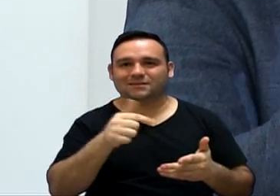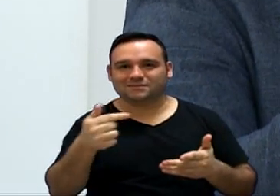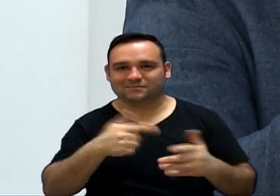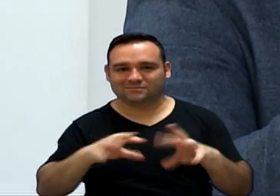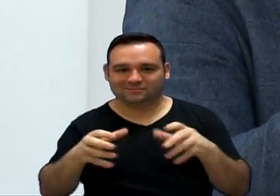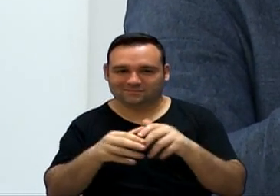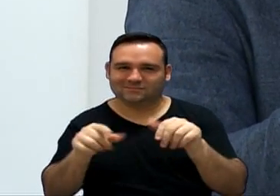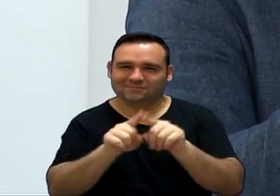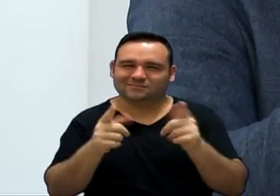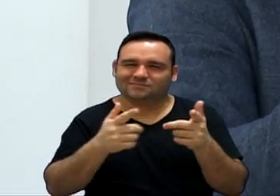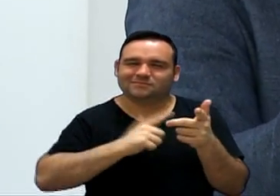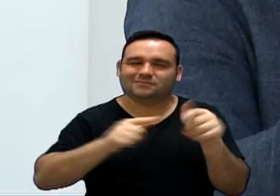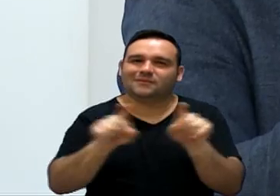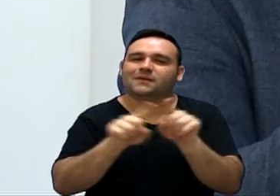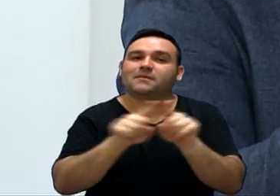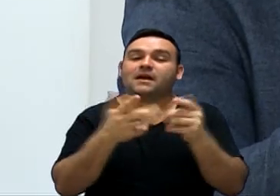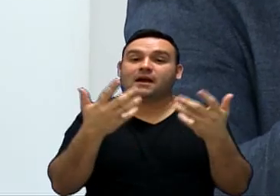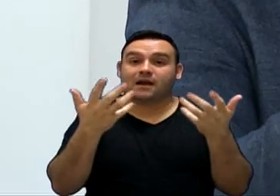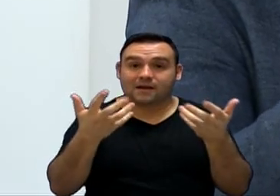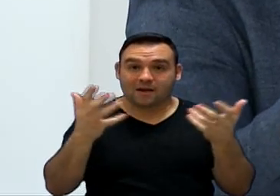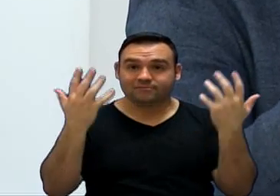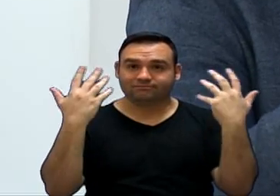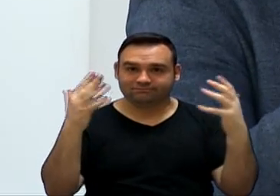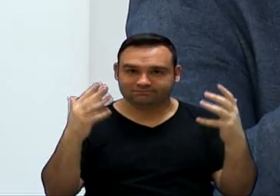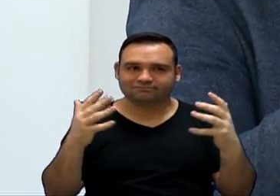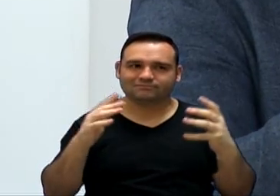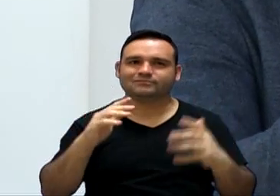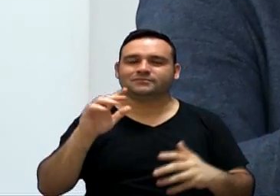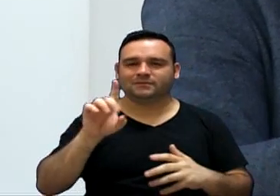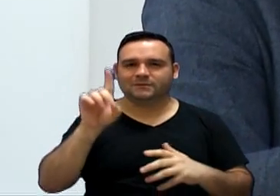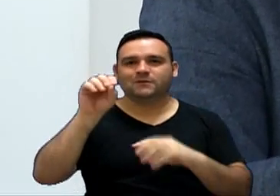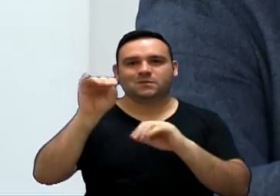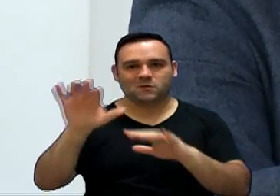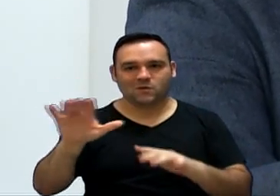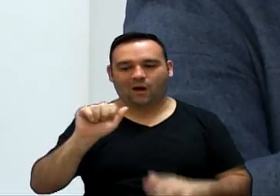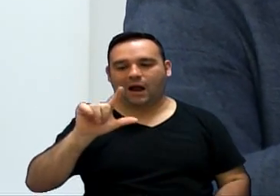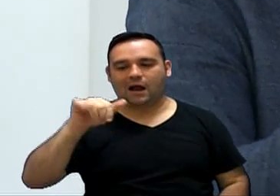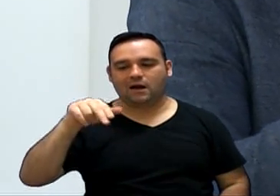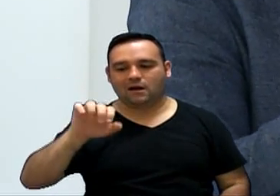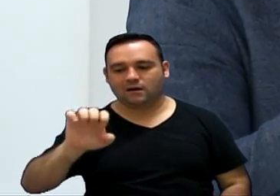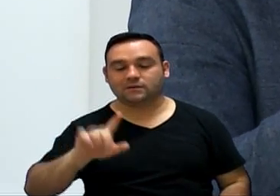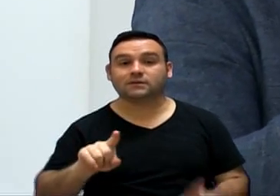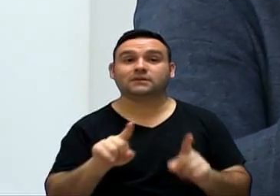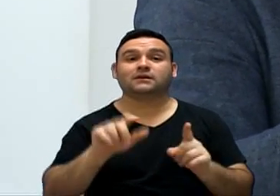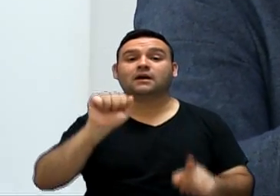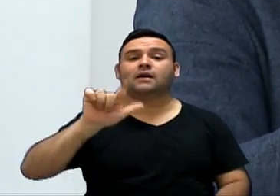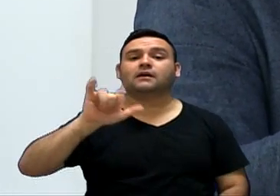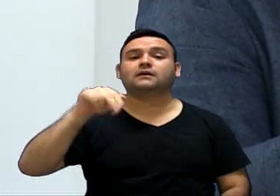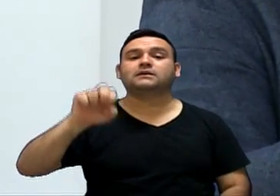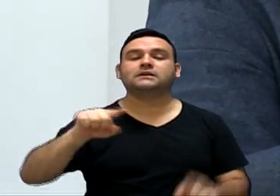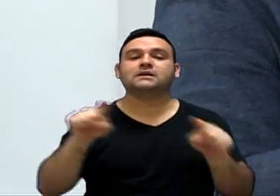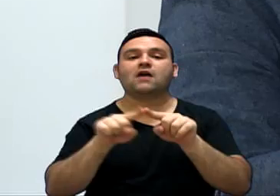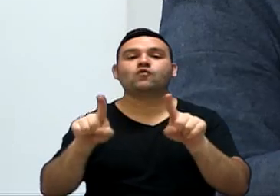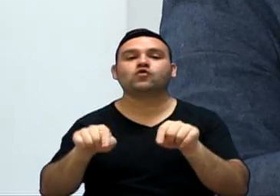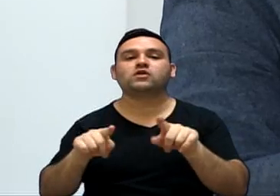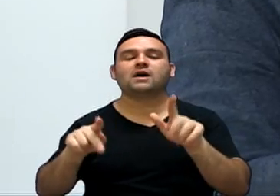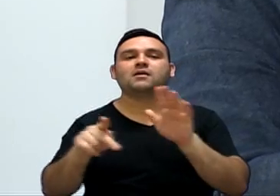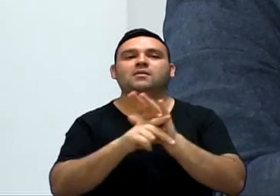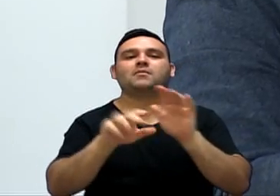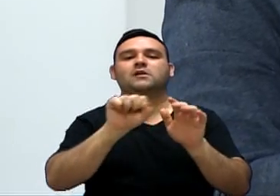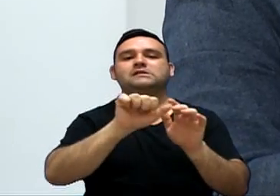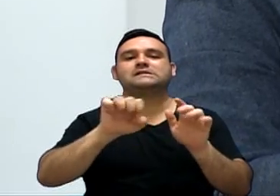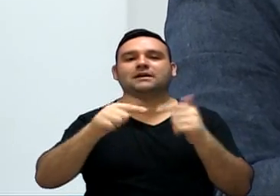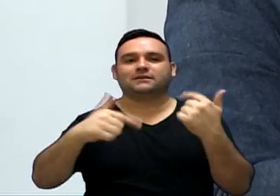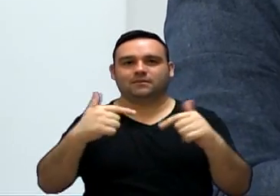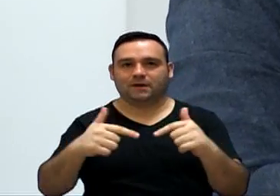estou requerendo um voto de congratulações a ela. Aline, que Deus te abençoe, minha irmã. A Aline, ela é funcionária pública lá no SAI, para quem não